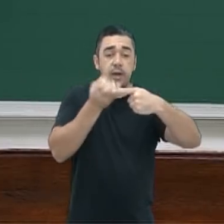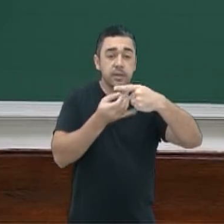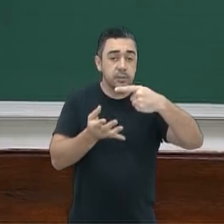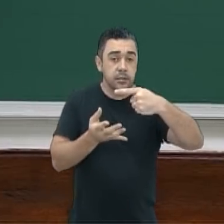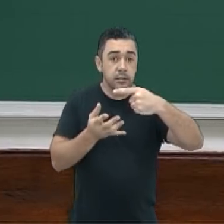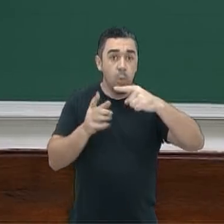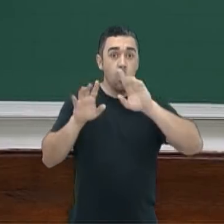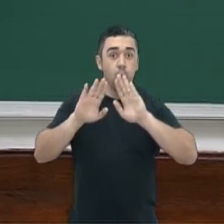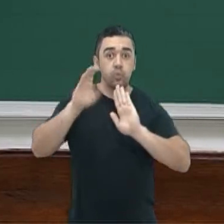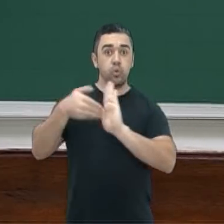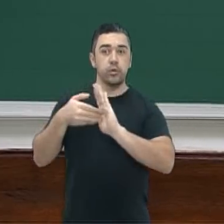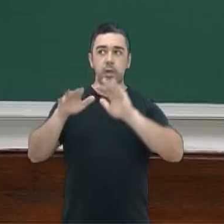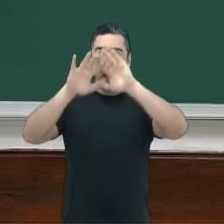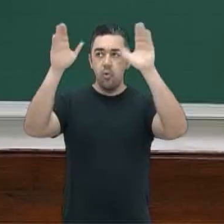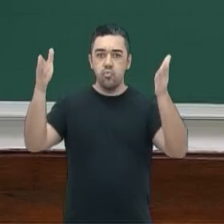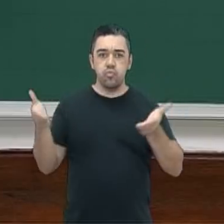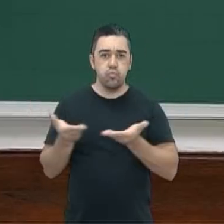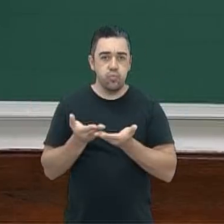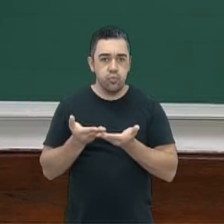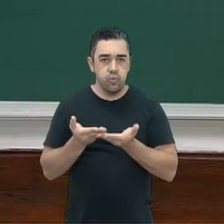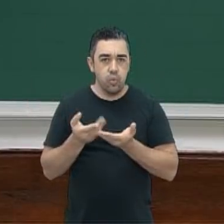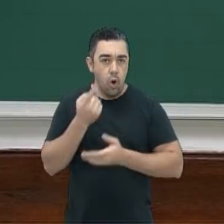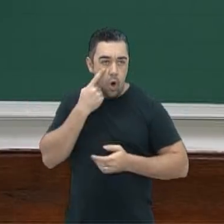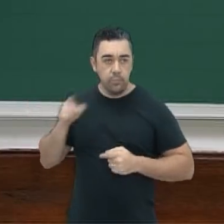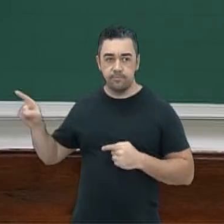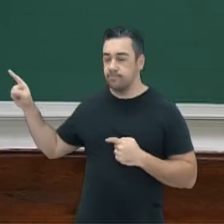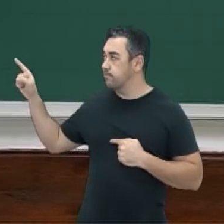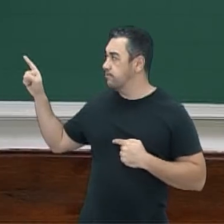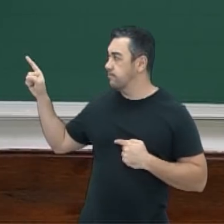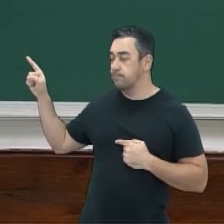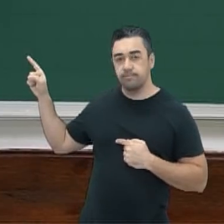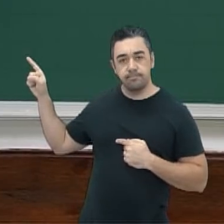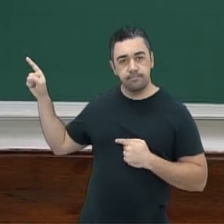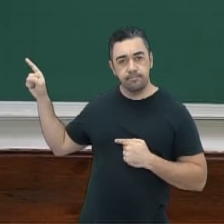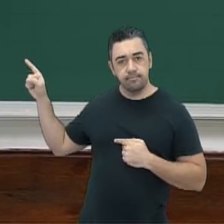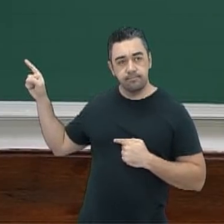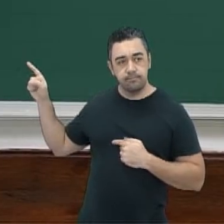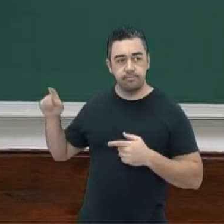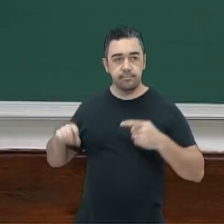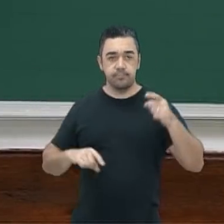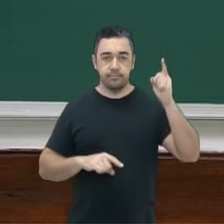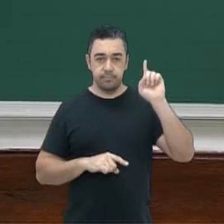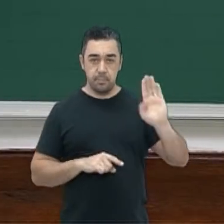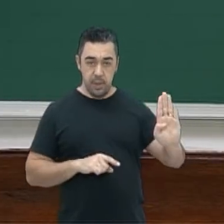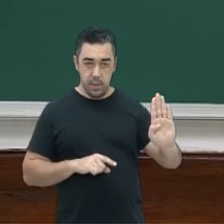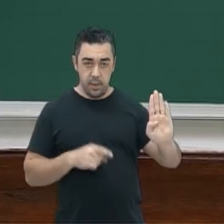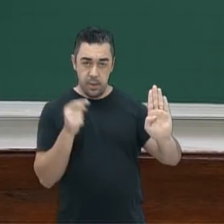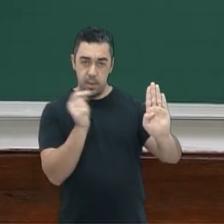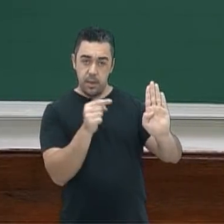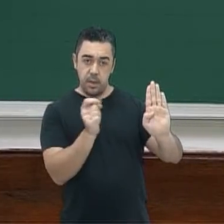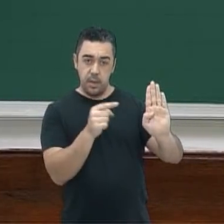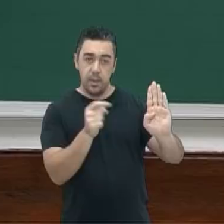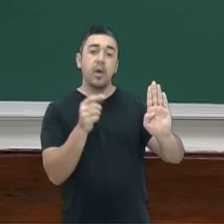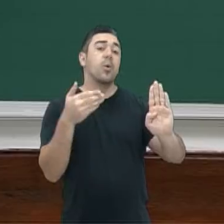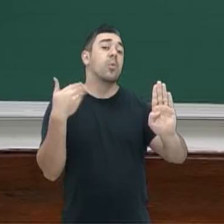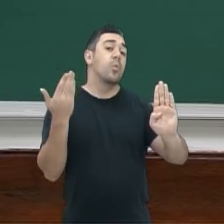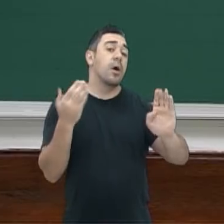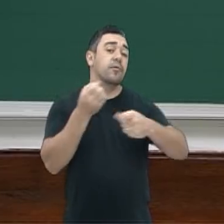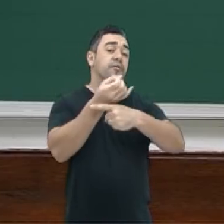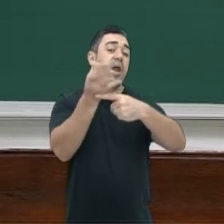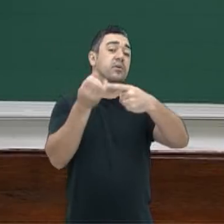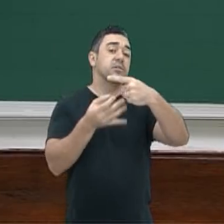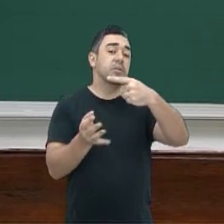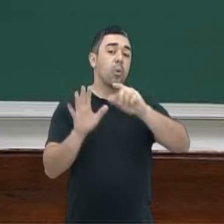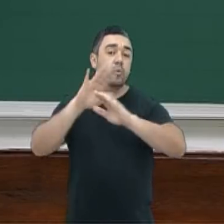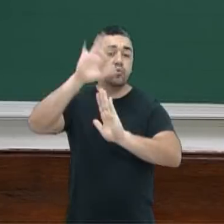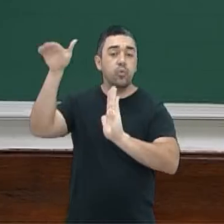ao Tangram inteiro? Ao Tangram inteiro. Essa outra peça aqui é que fração em relação ao